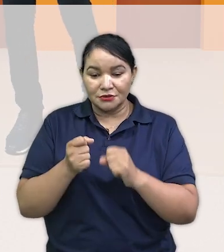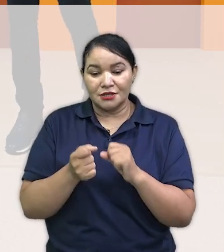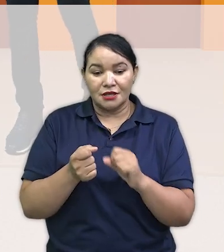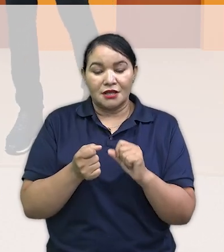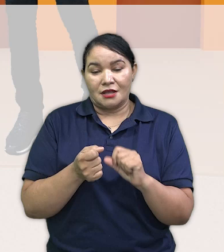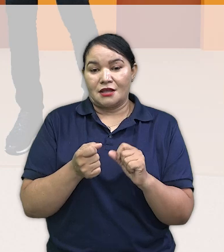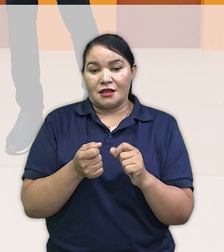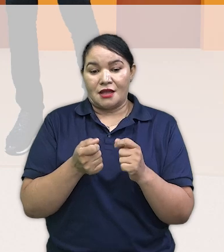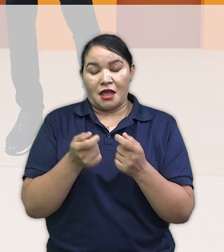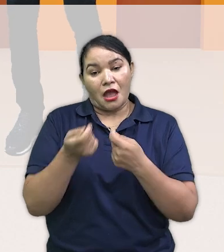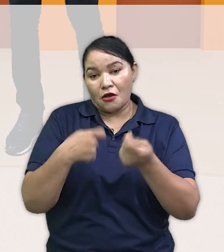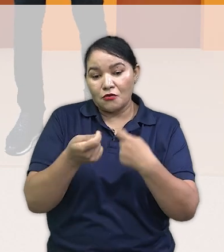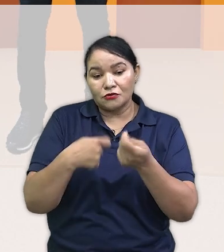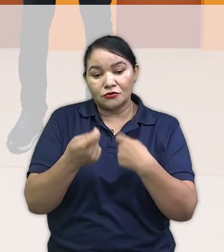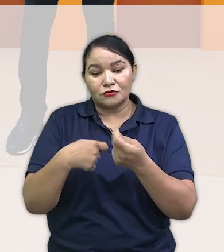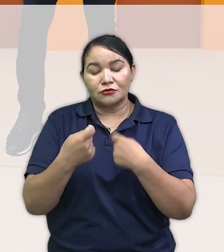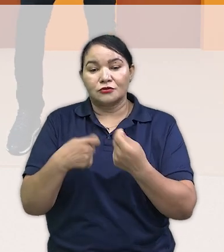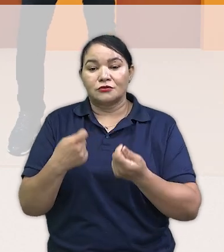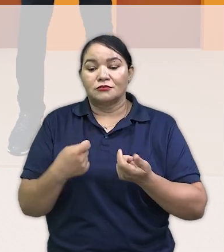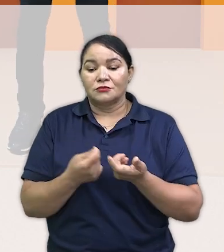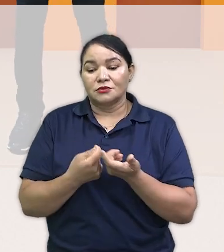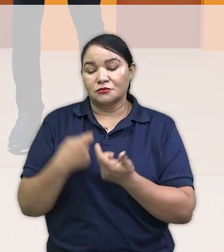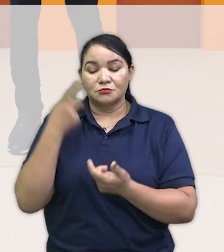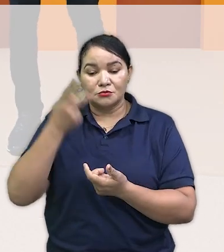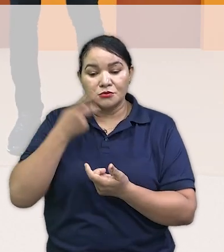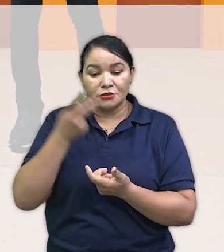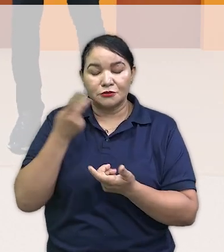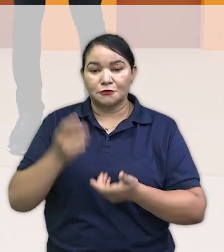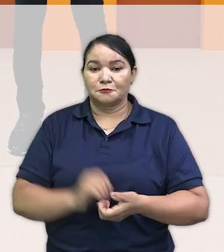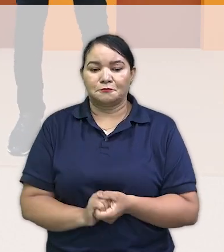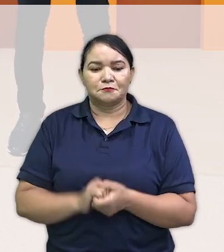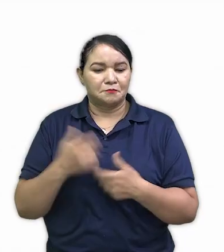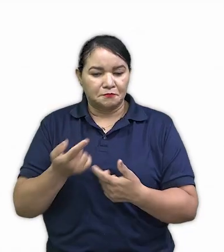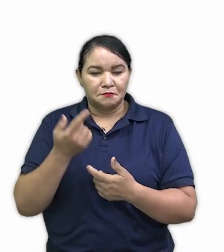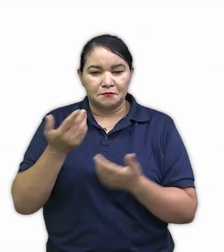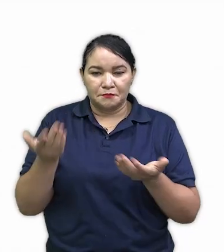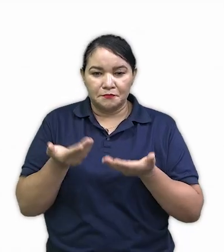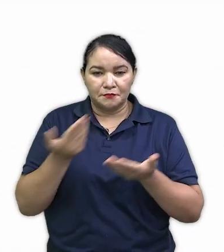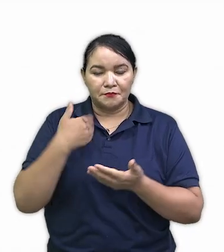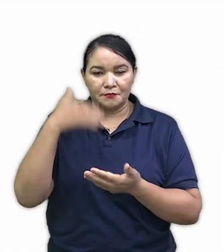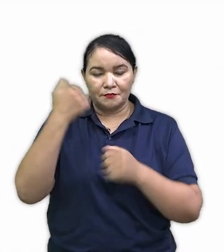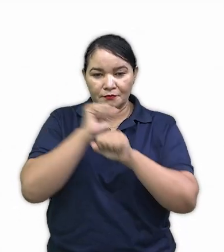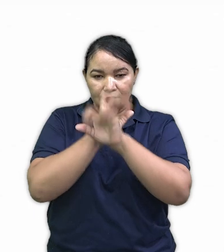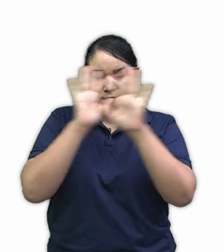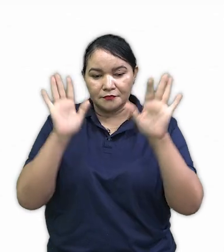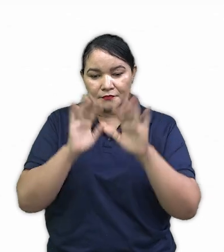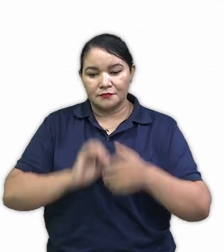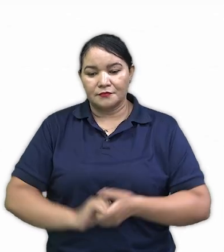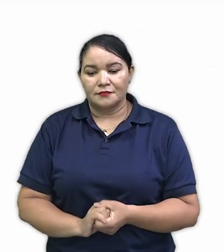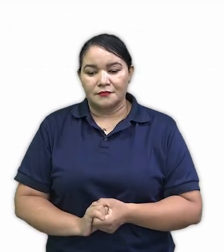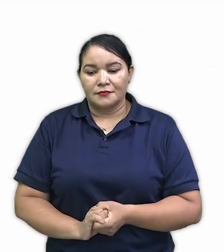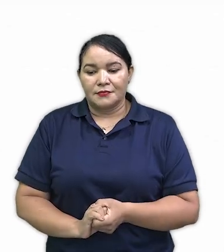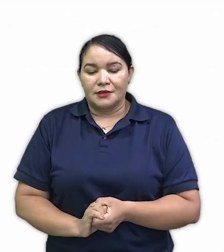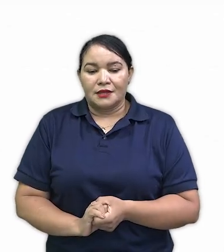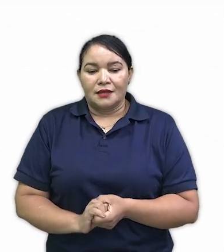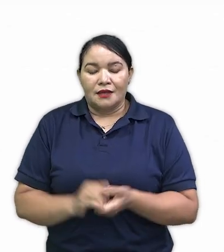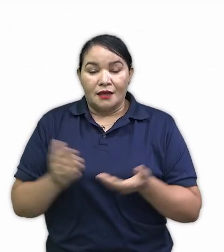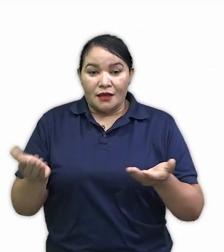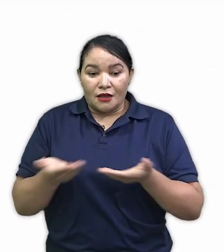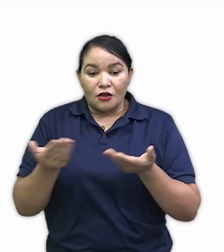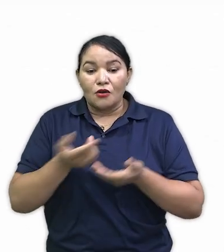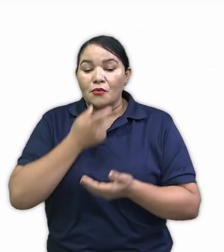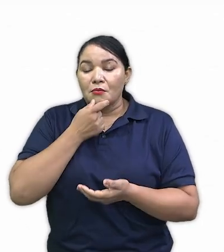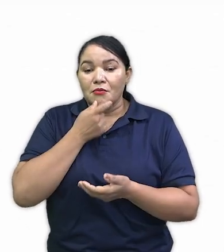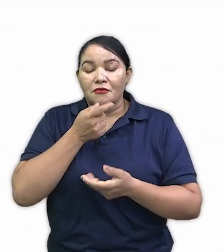econômico, ideológico e político. Vamos entender o que o Bobbio fala para a gente com relação a isso daí? Vamos lá. Então, já não está mais aí, não